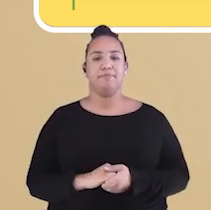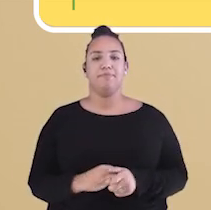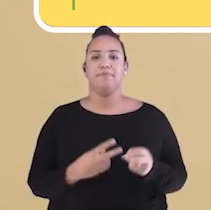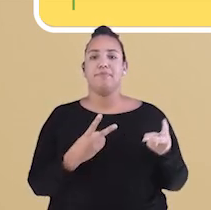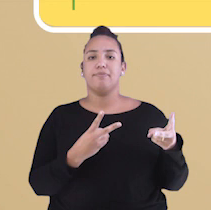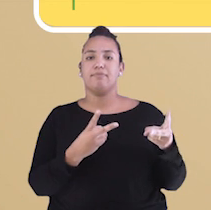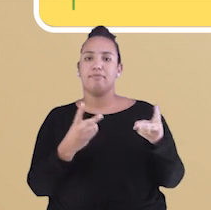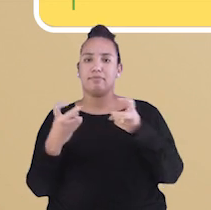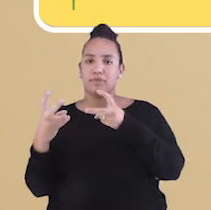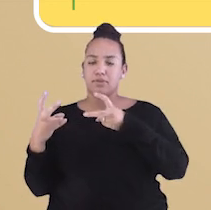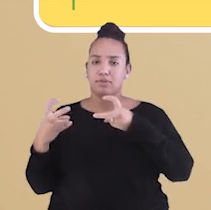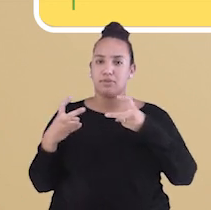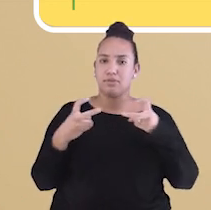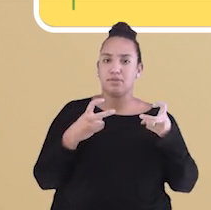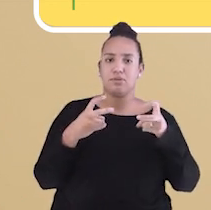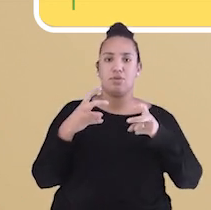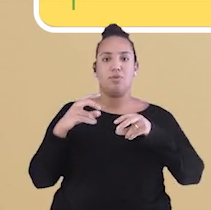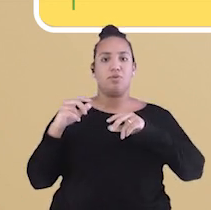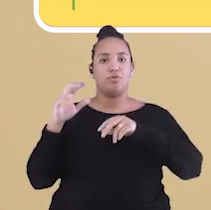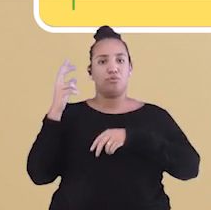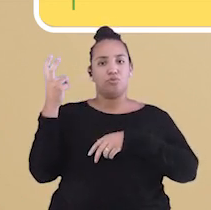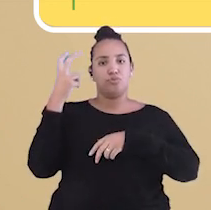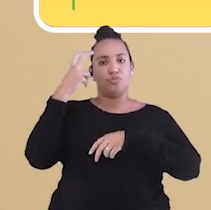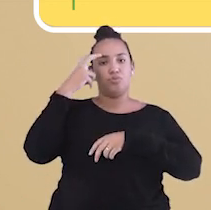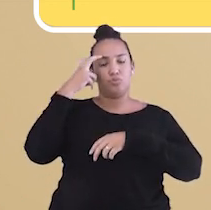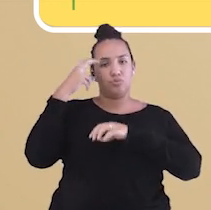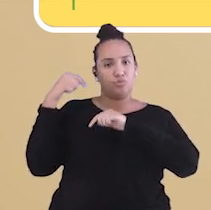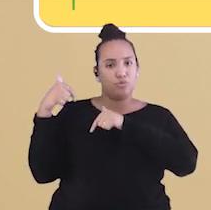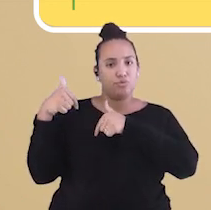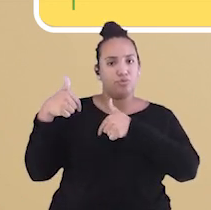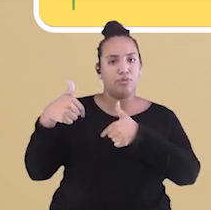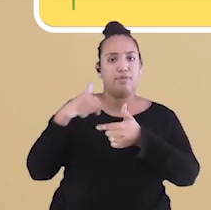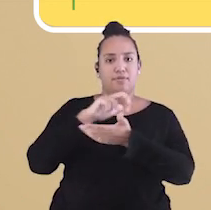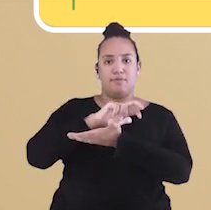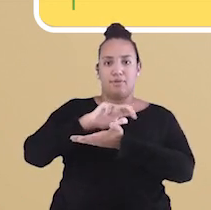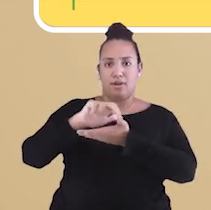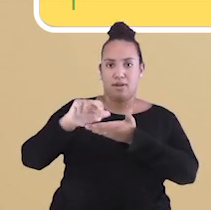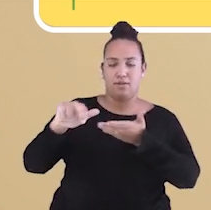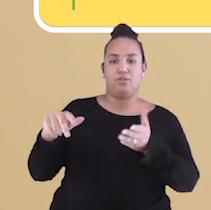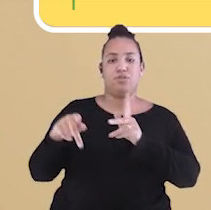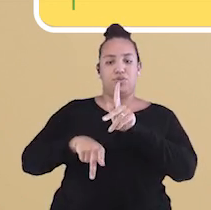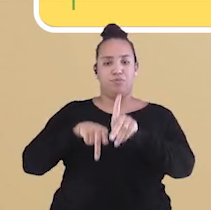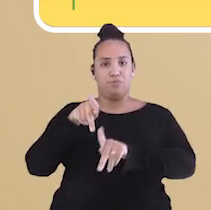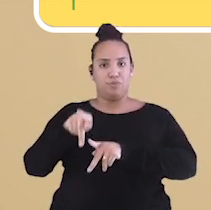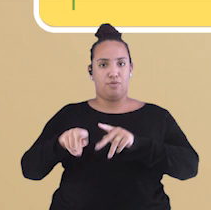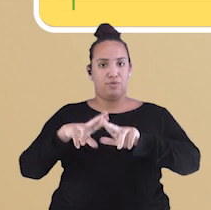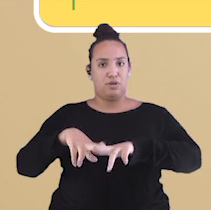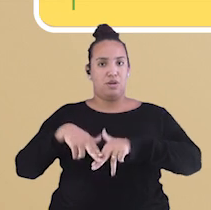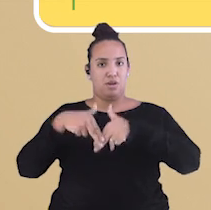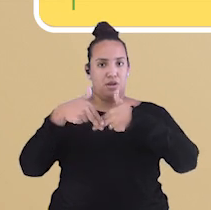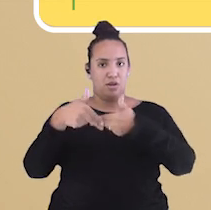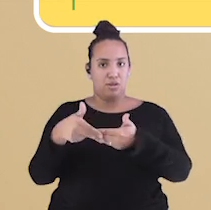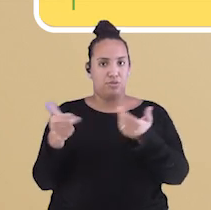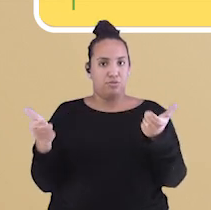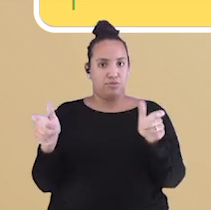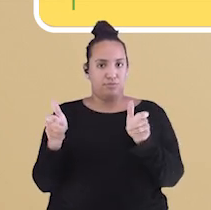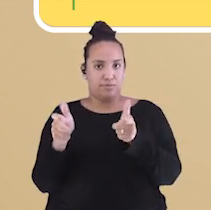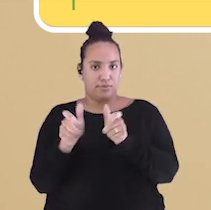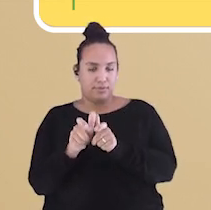identificar diferentes manifestações culturais de minorias étnicas como forma de compreender